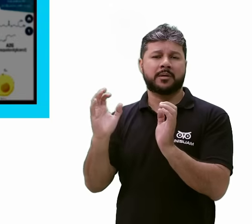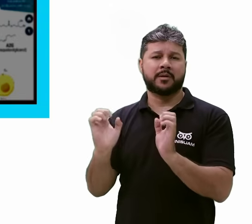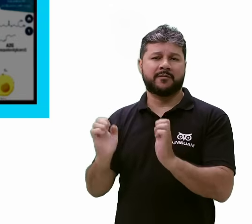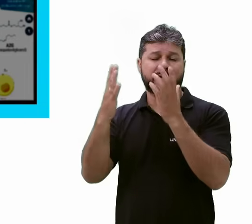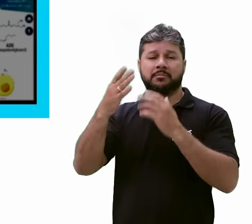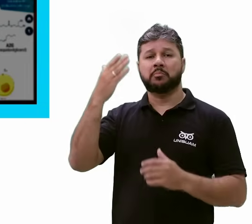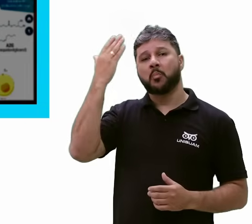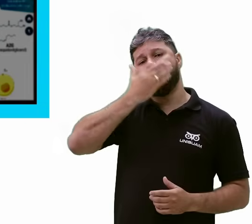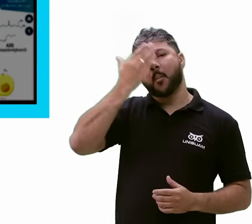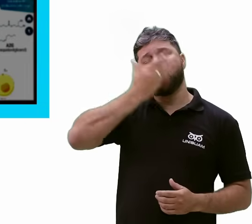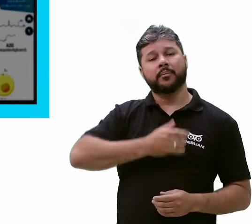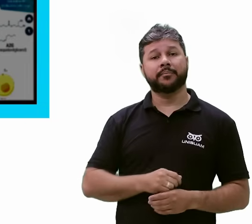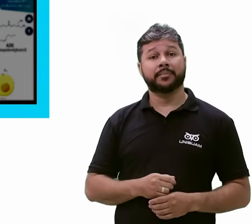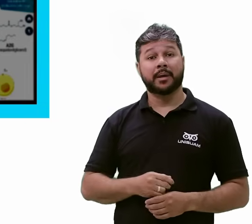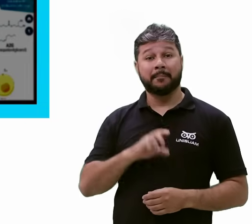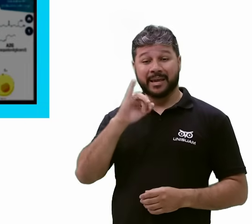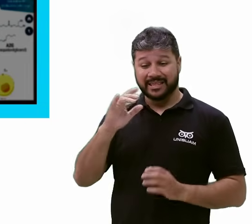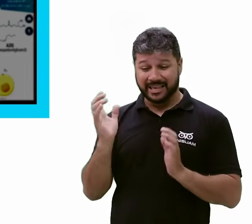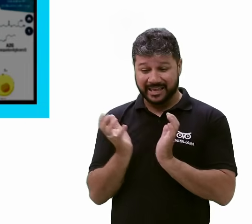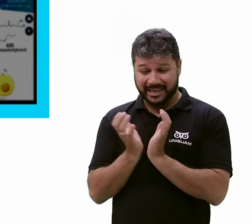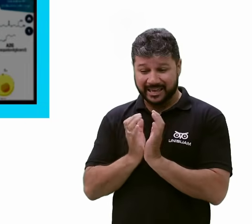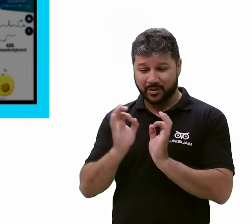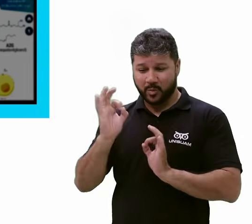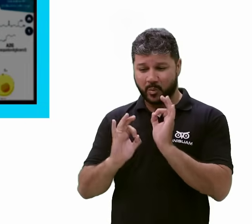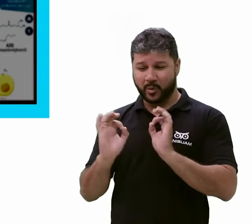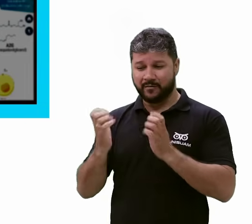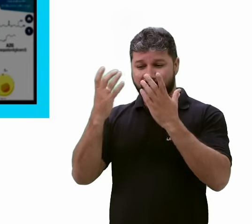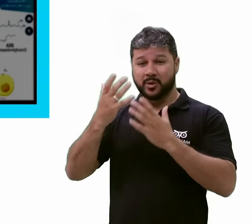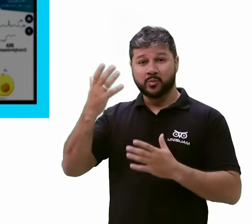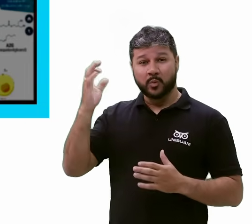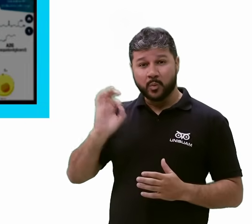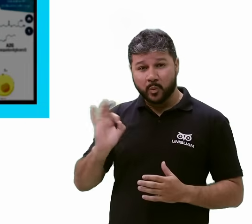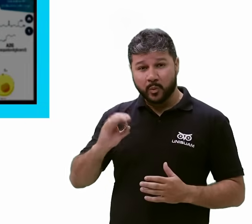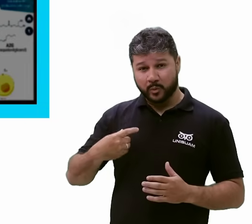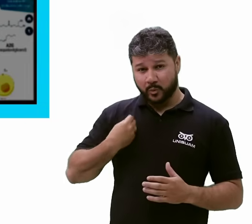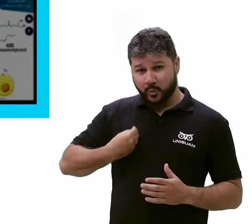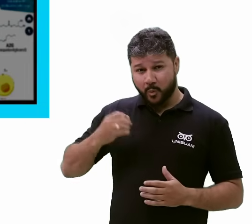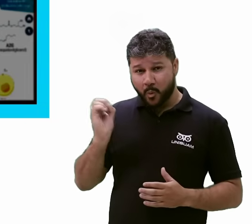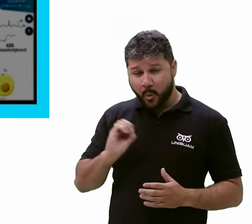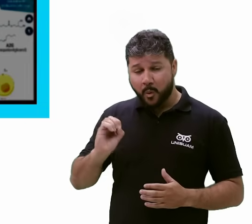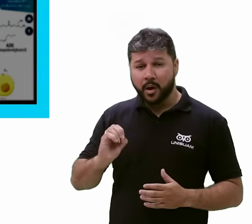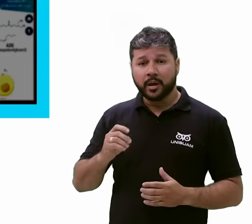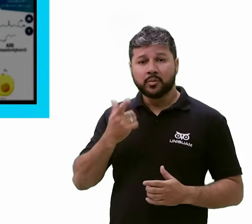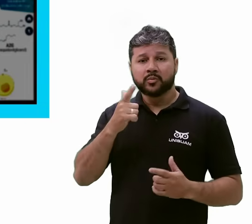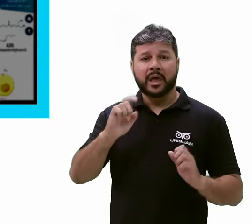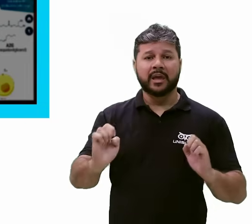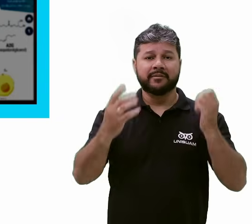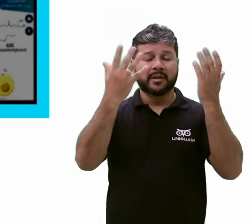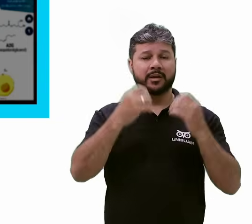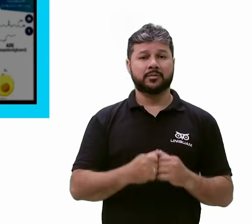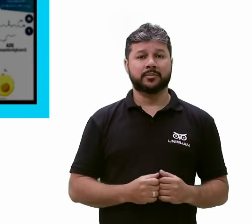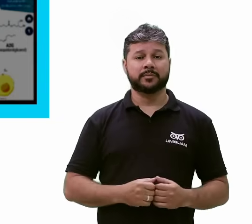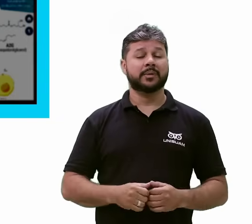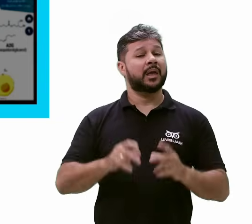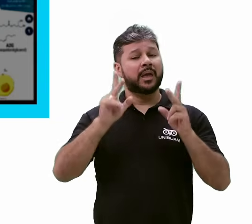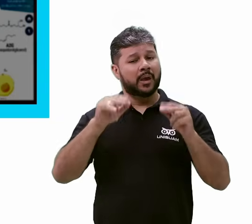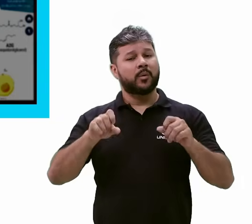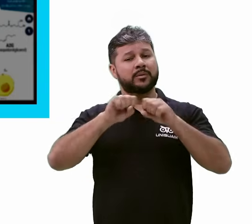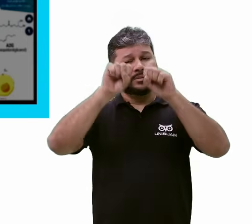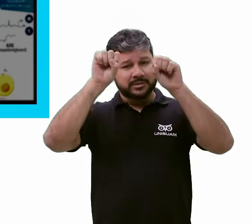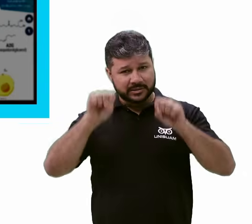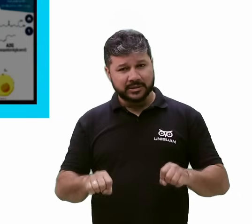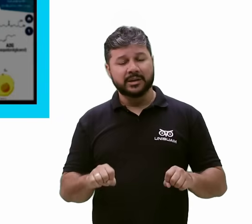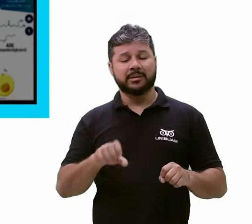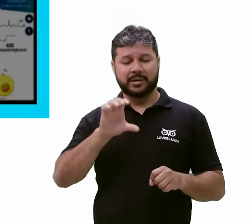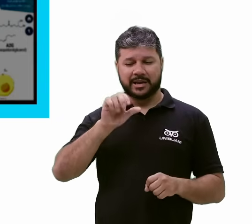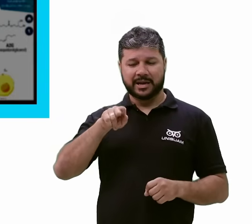produção. Mas sem a equipe de produção, não existe evento. Entende? O sistema endocannabinoide, ele é a